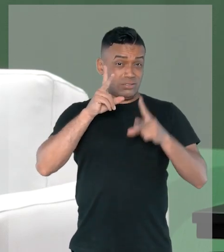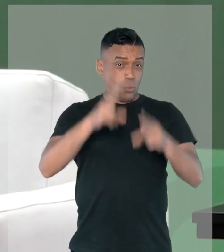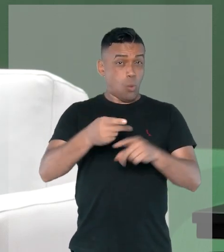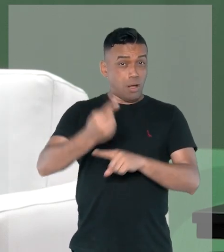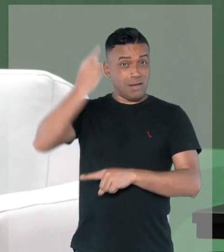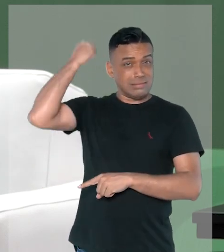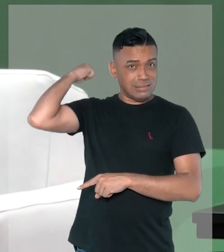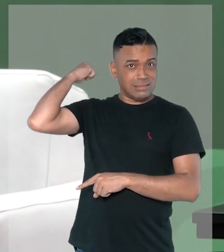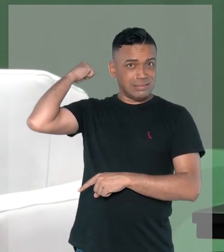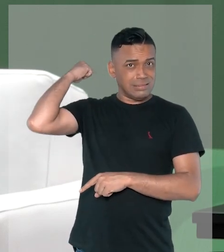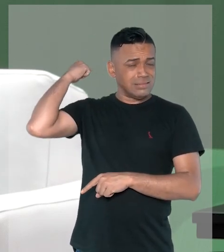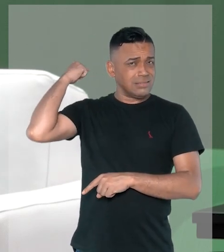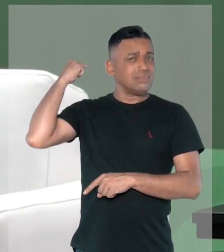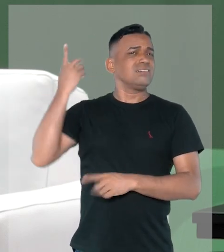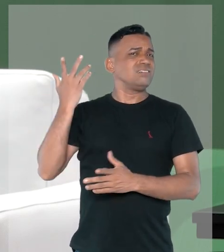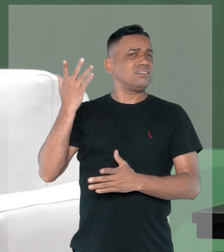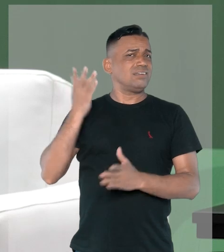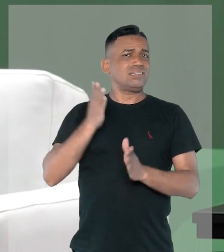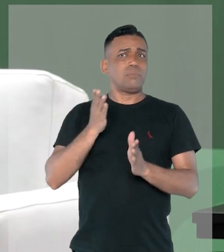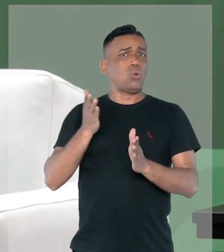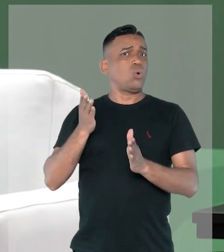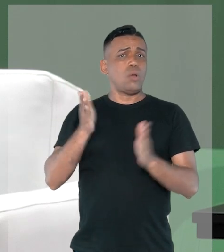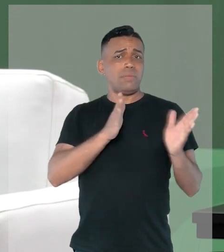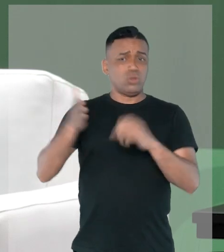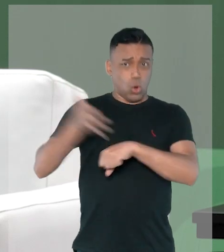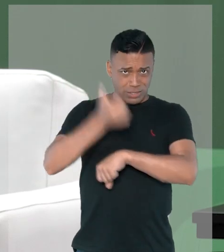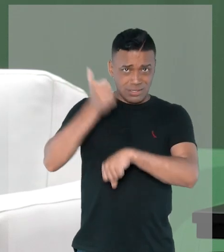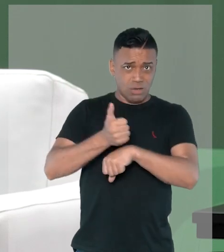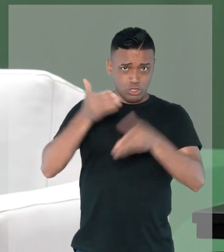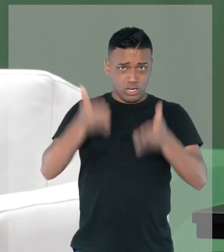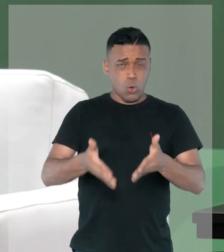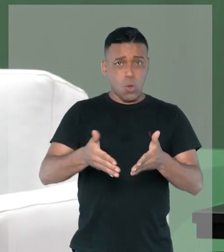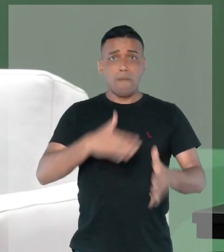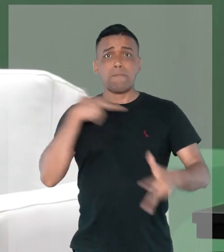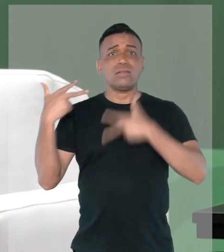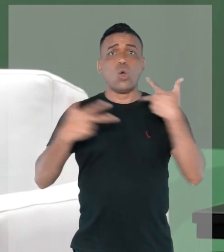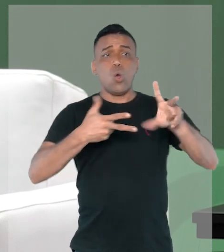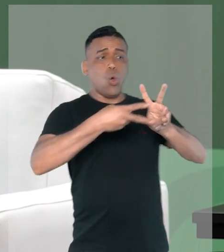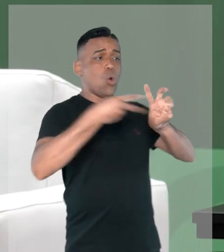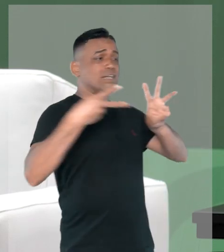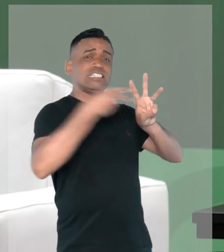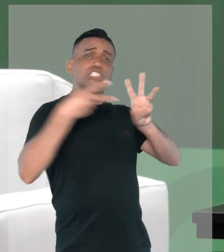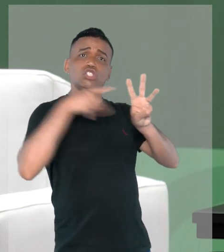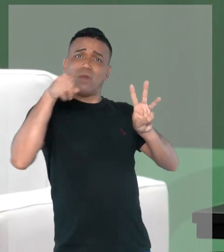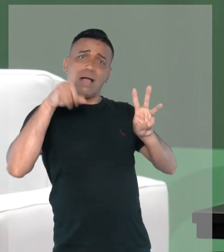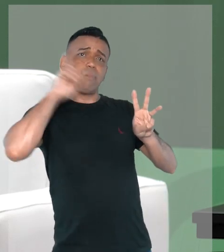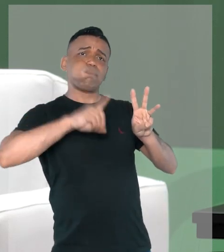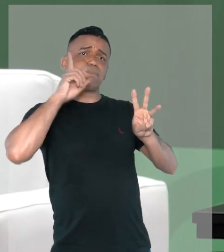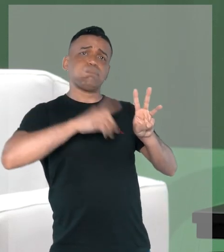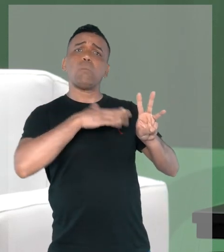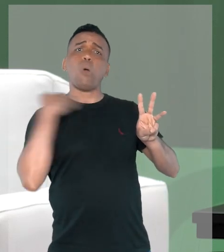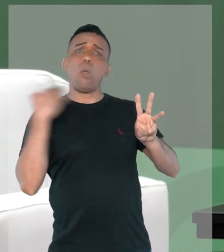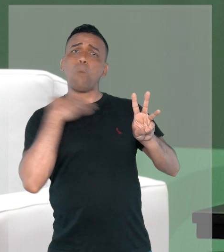Antes do quê? Quando chegaram os primeiros colonos lá, quando mataram todos os índios. Não é verdade o que fizeram? Que